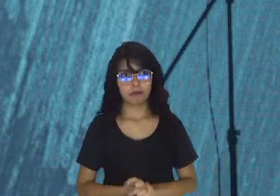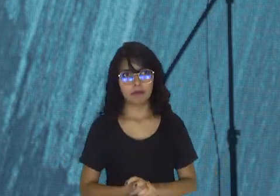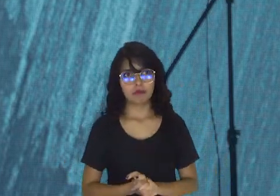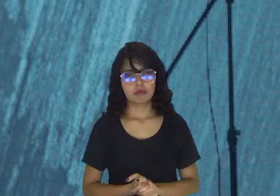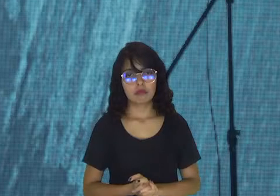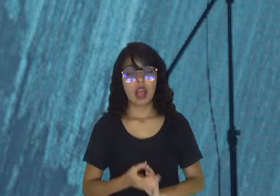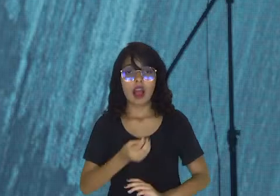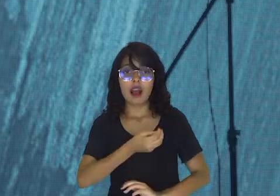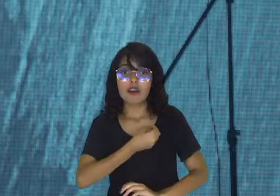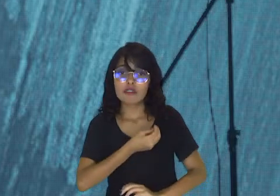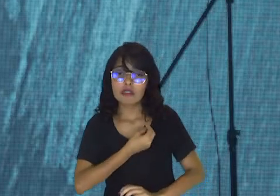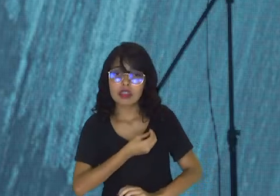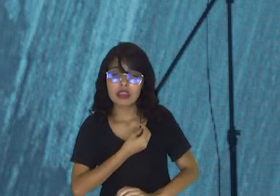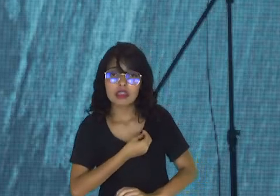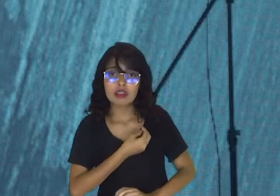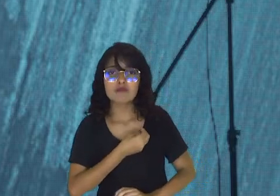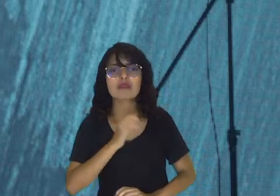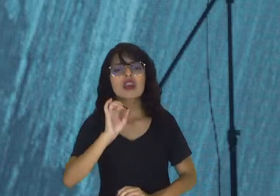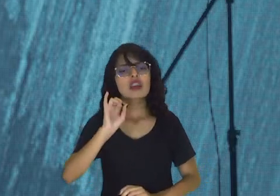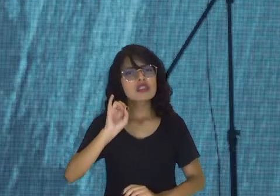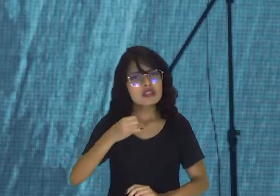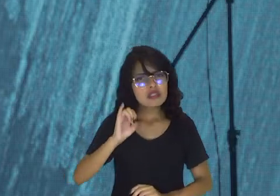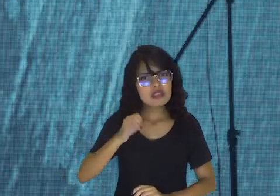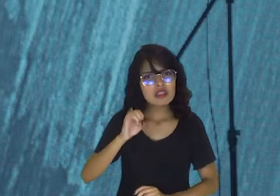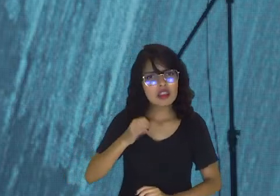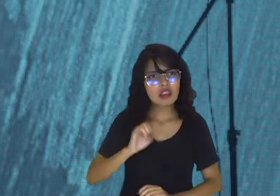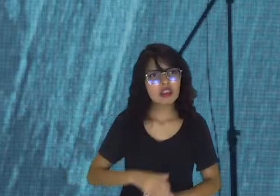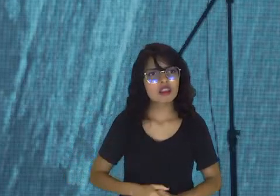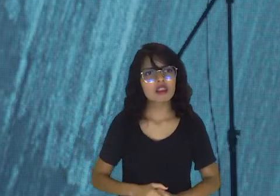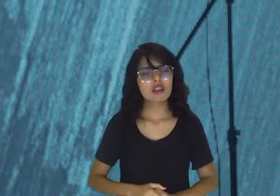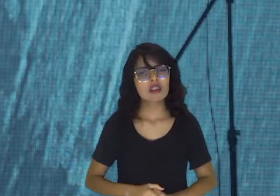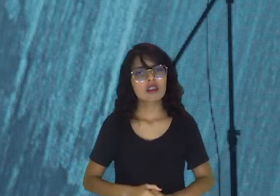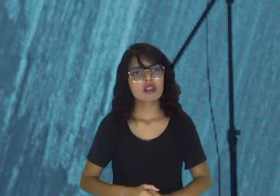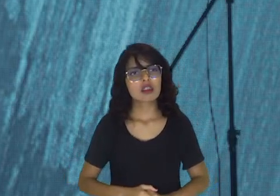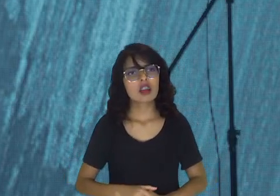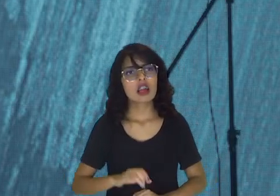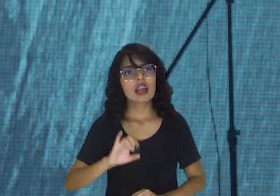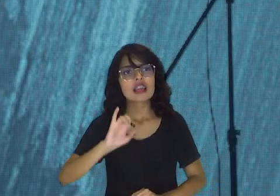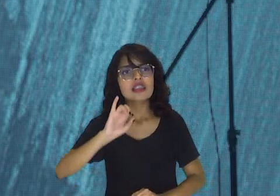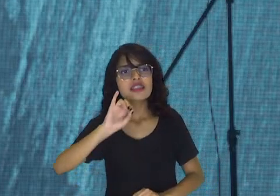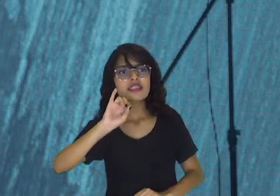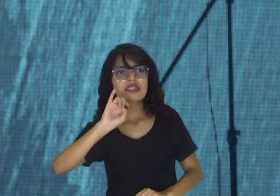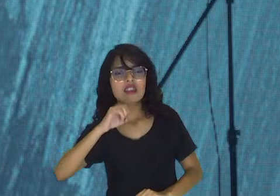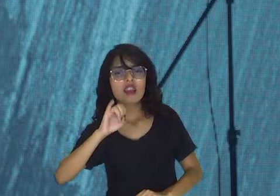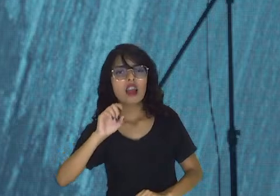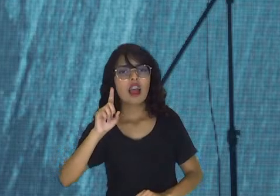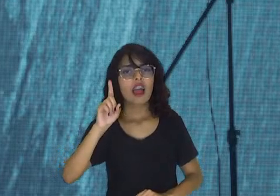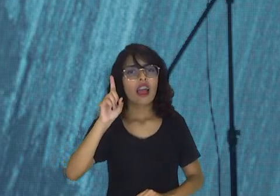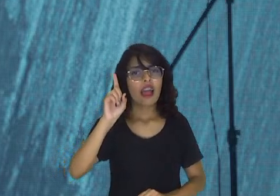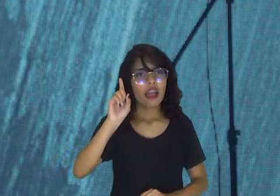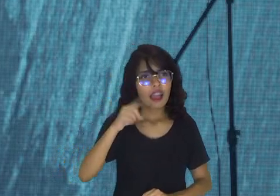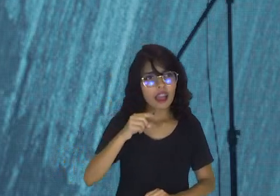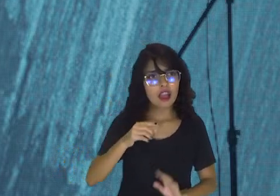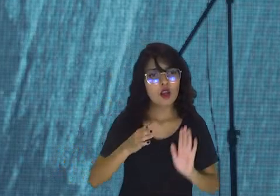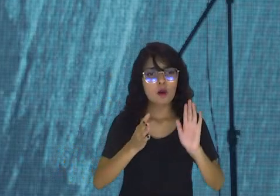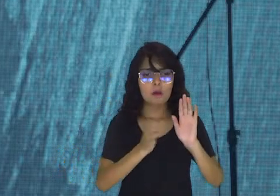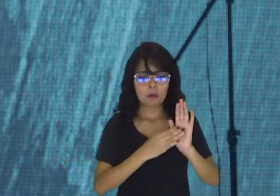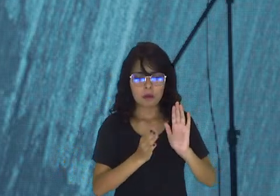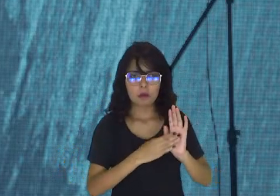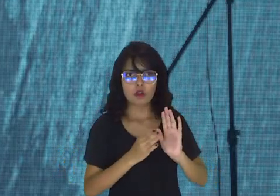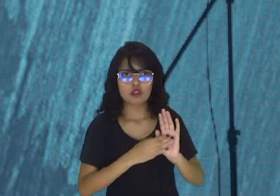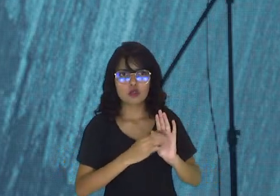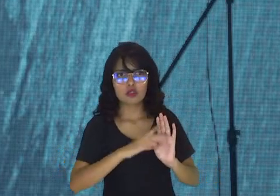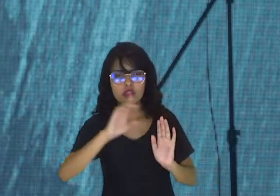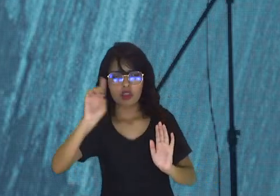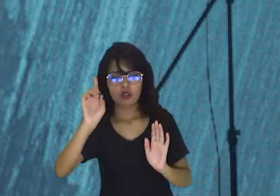vida é uma responsabilidade e a vida é uma atribuição temporária. E hoje, o sétimo dia, eu já li, eu até marquei aqui,